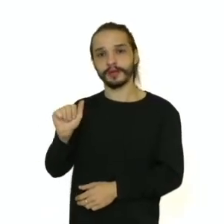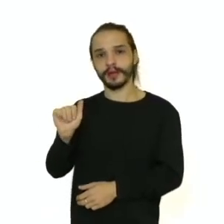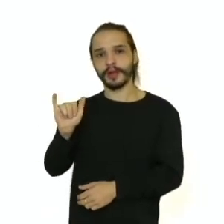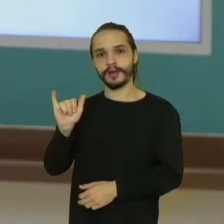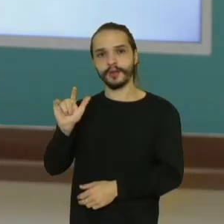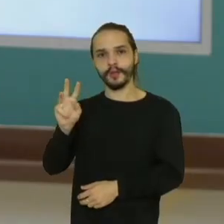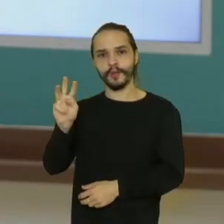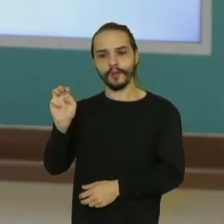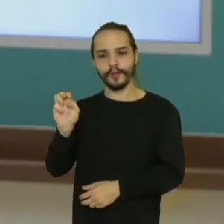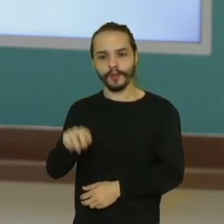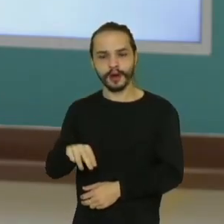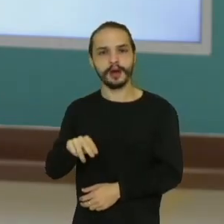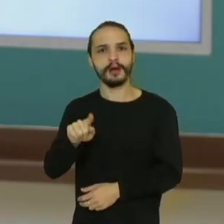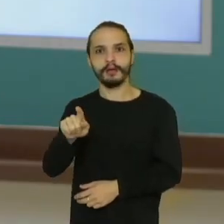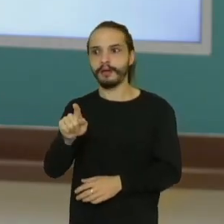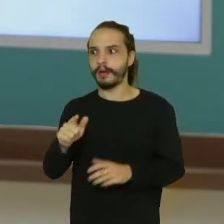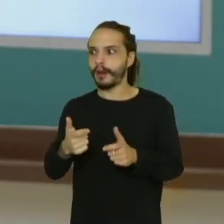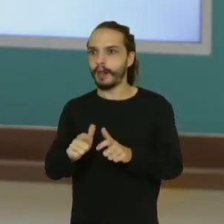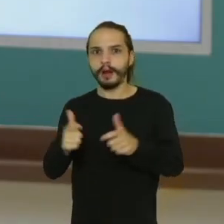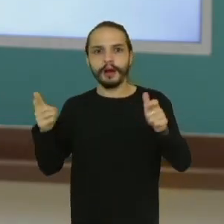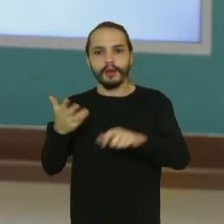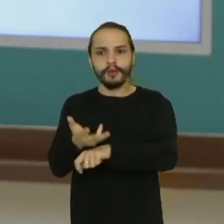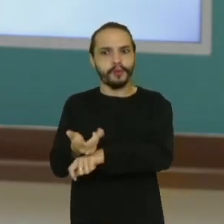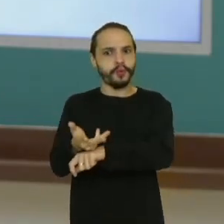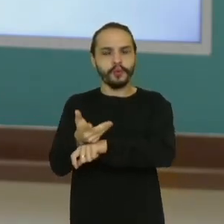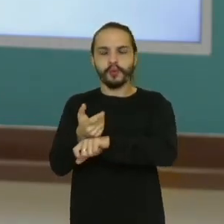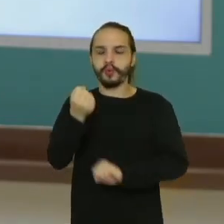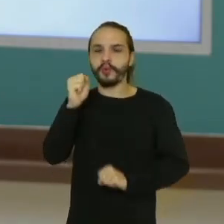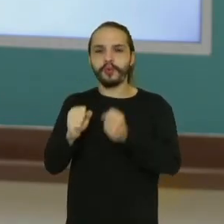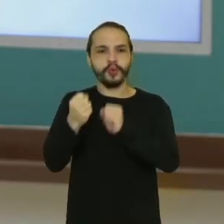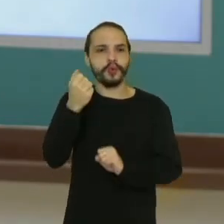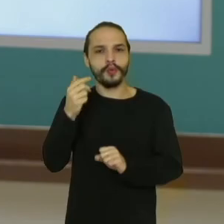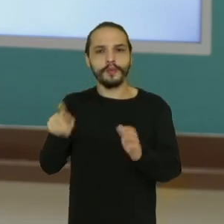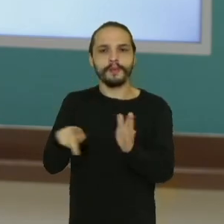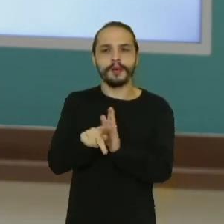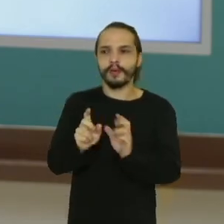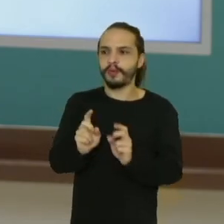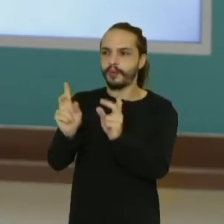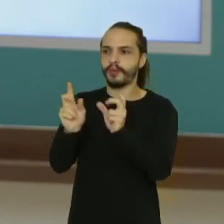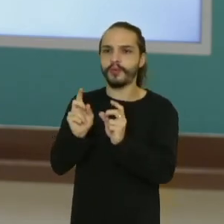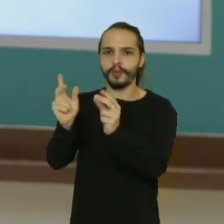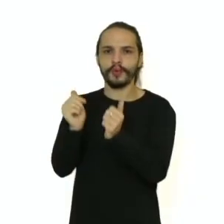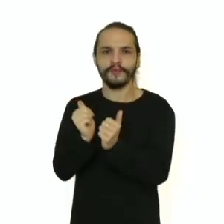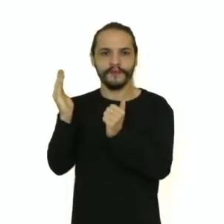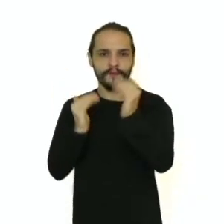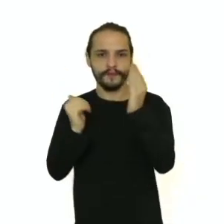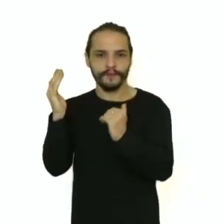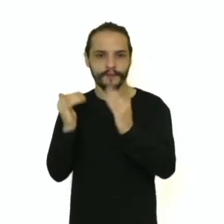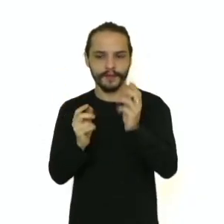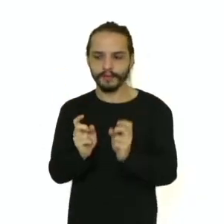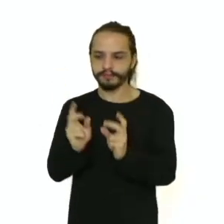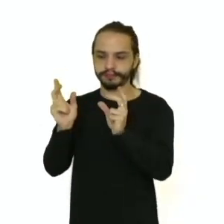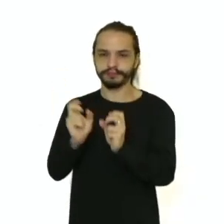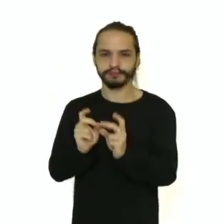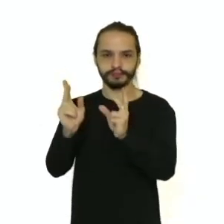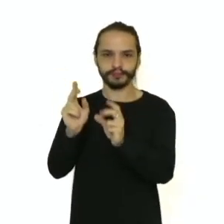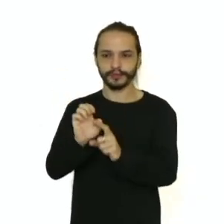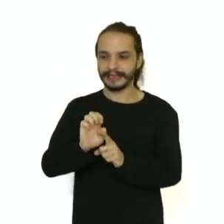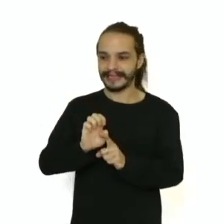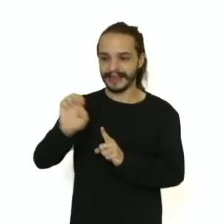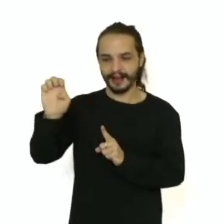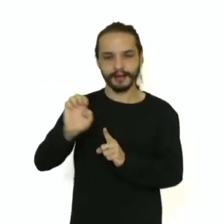rápido no setor industrial, voltados para exportação, ok? Então temos aí, por exemplo, né, o modelo econômico baseado em exportação e